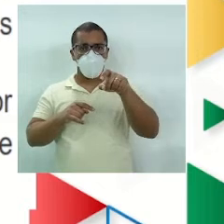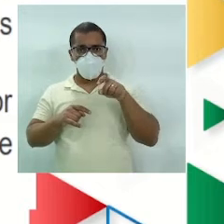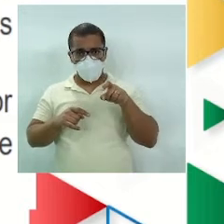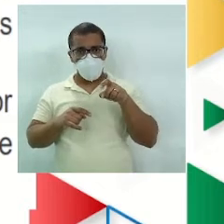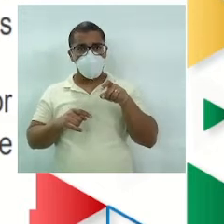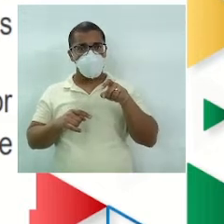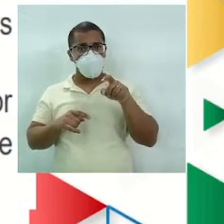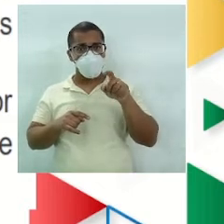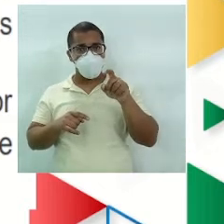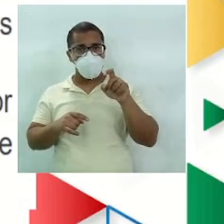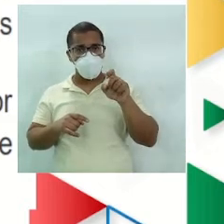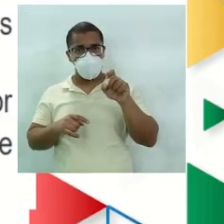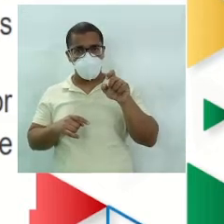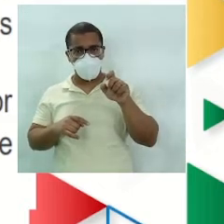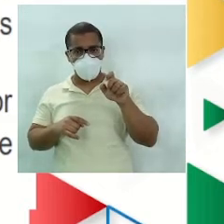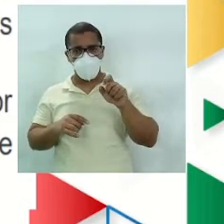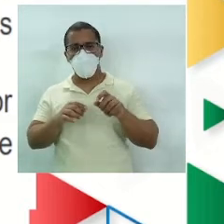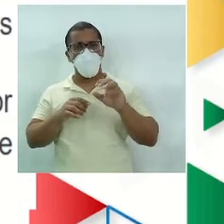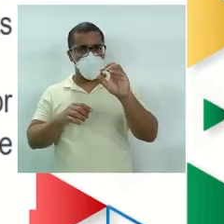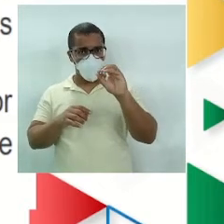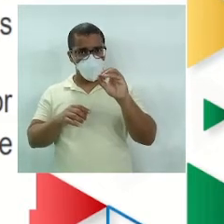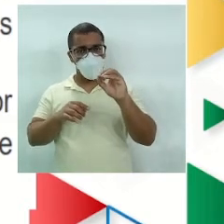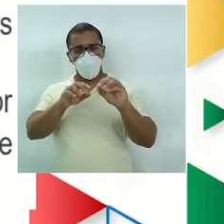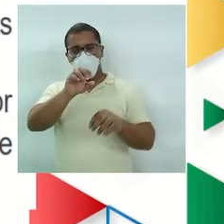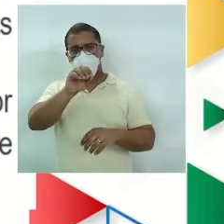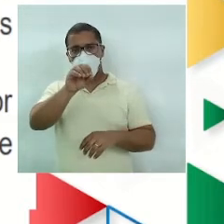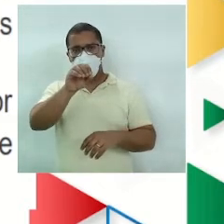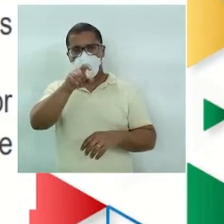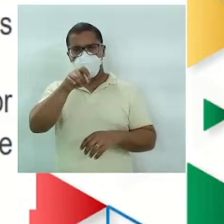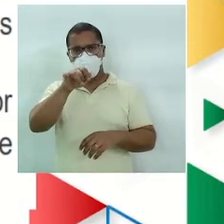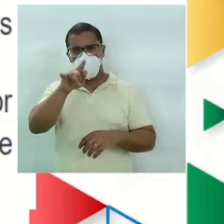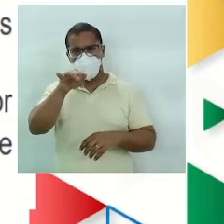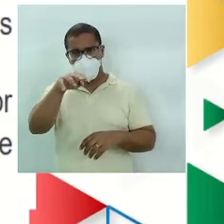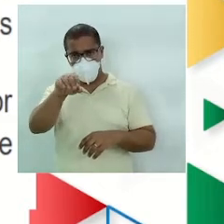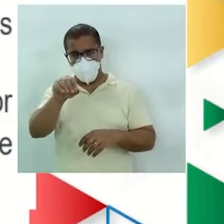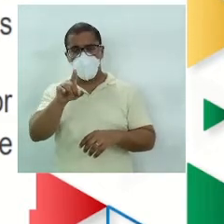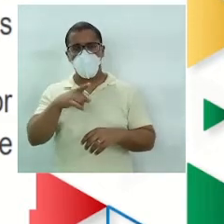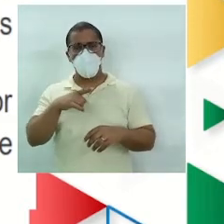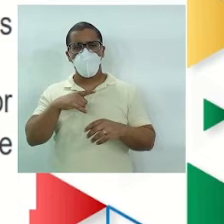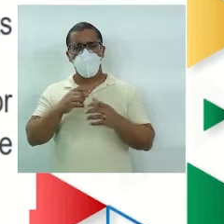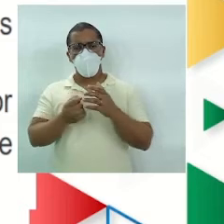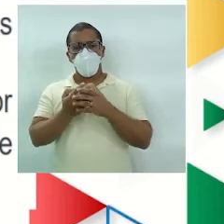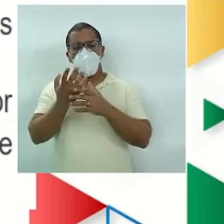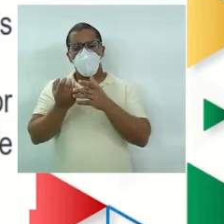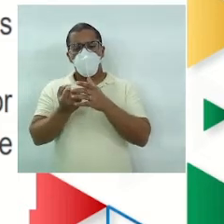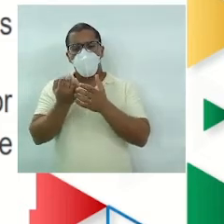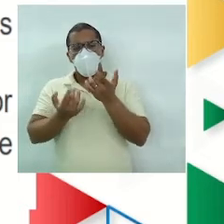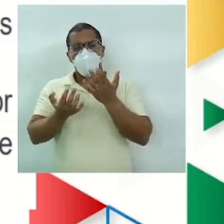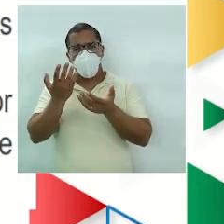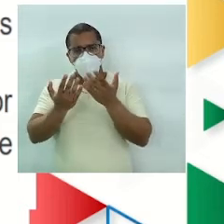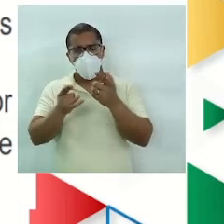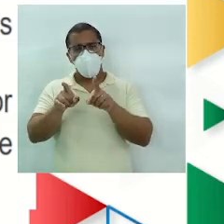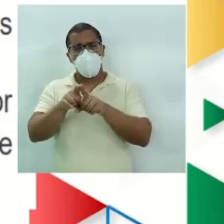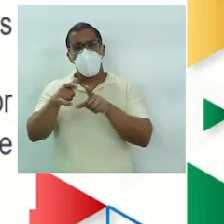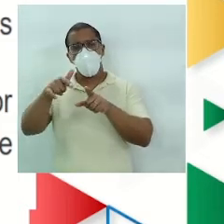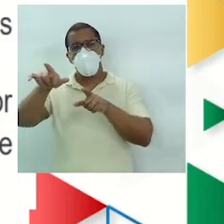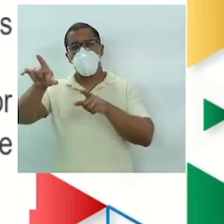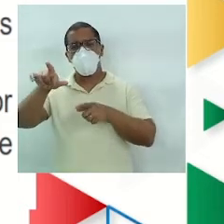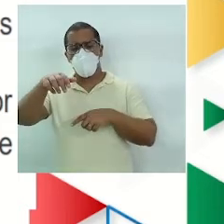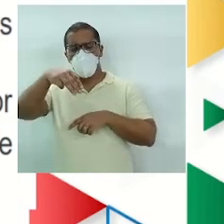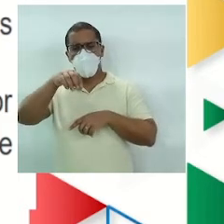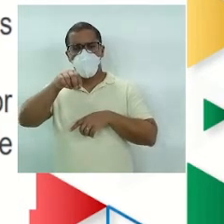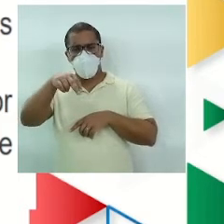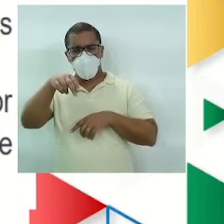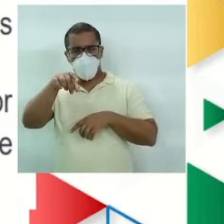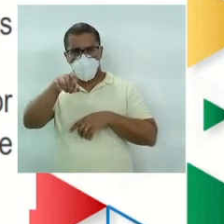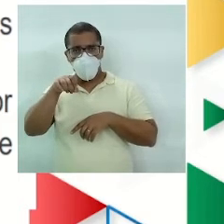e pela alta temperatura do carvão ou outros materiais ricos em carbono, como derivados do petróleo. Então, o monóxido de carbono é um